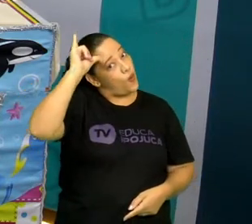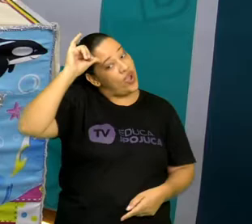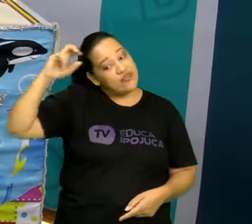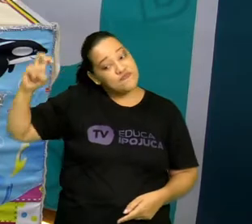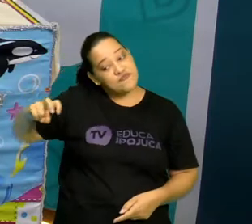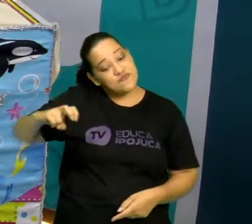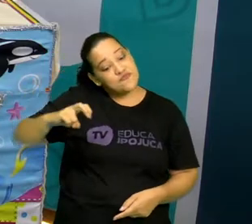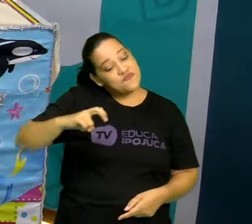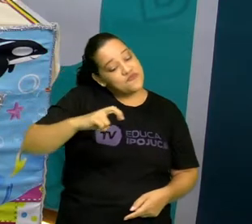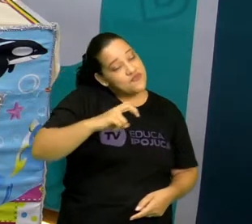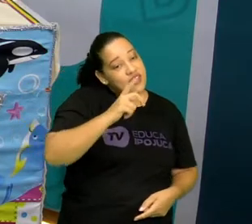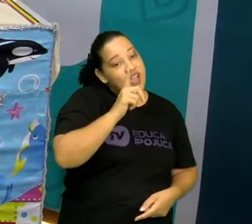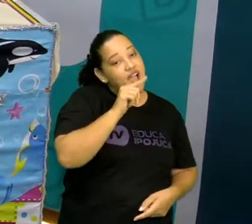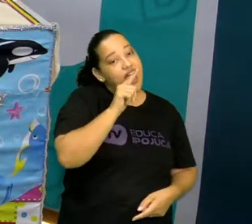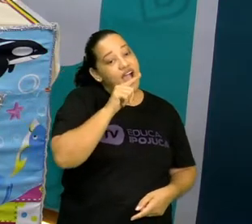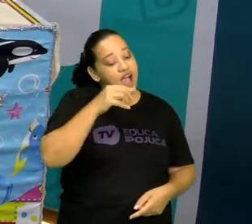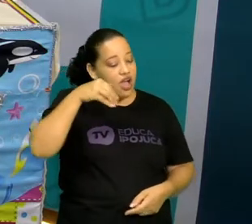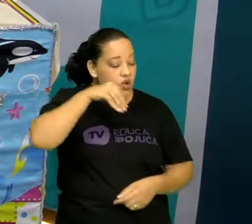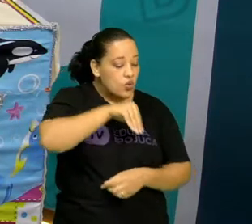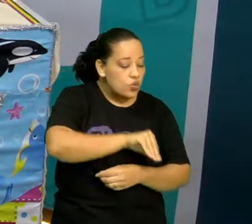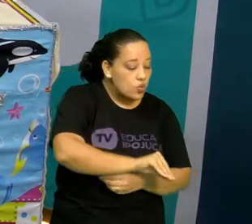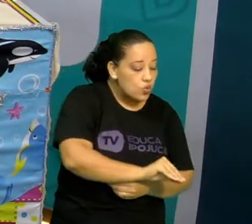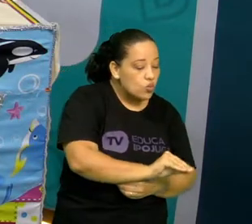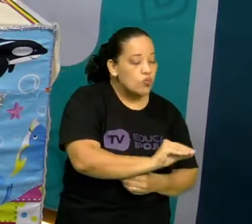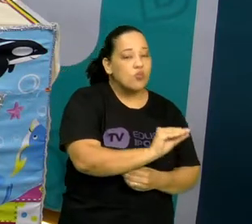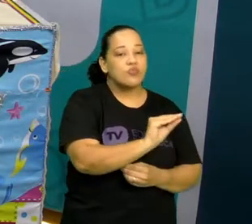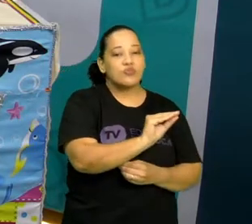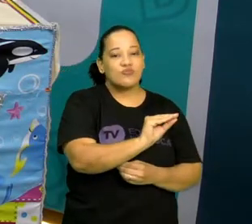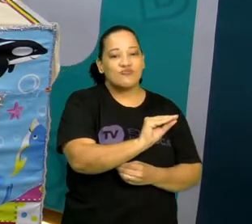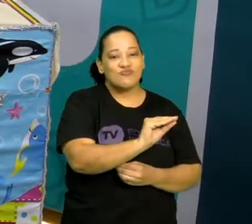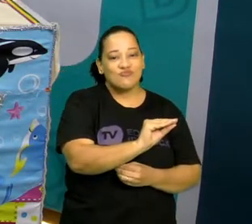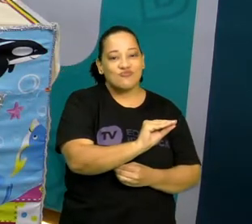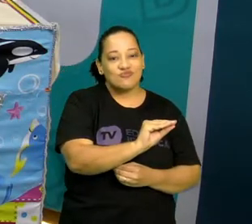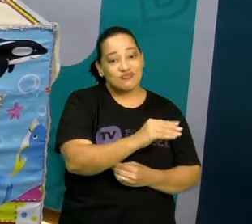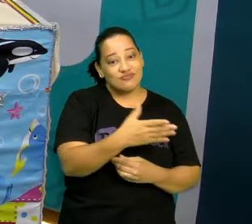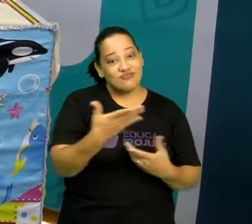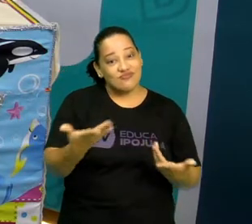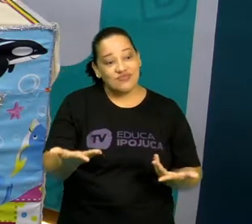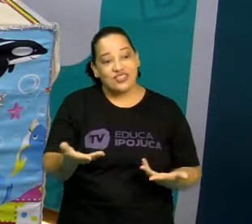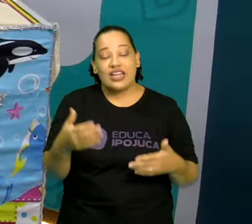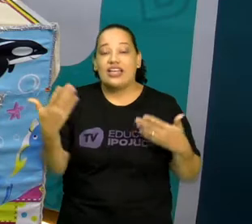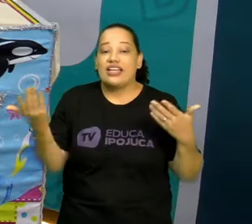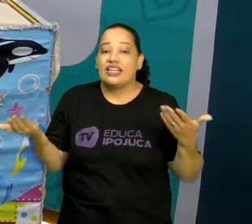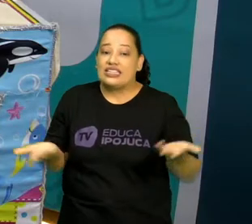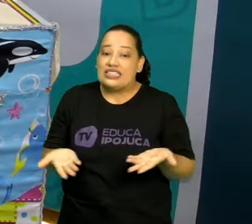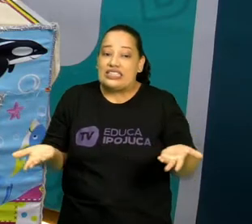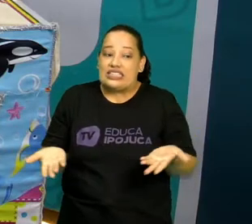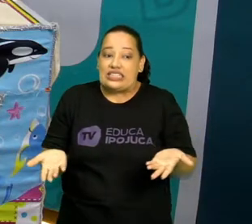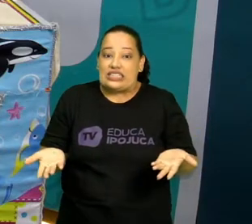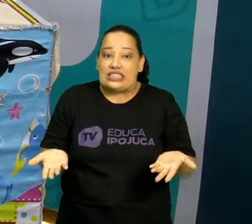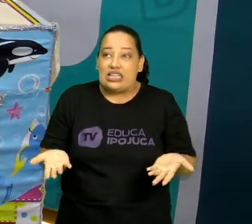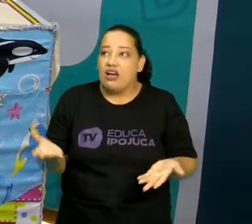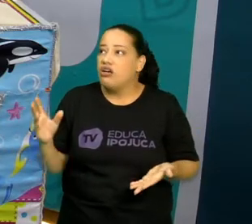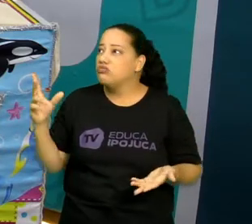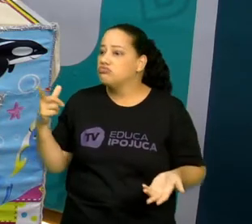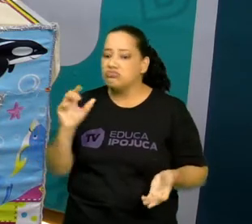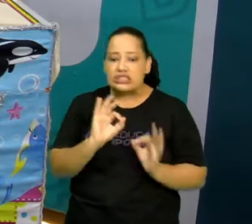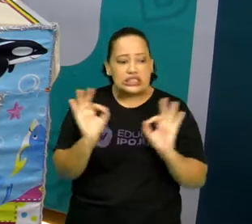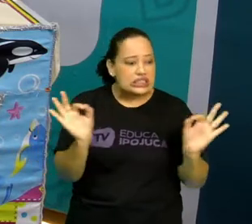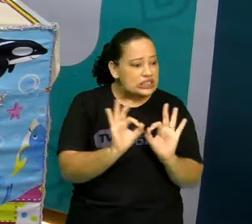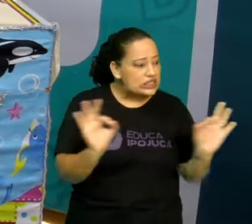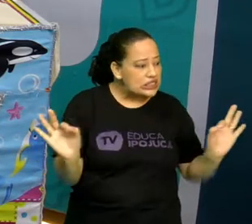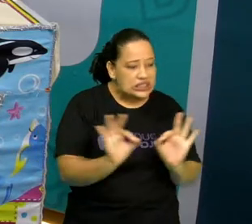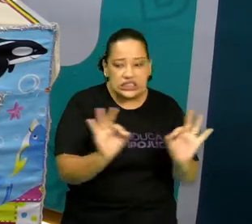água. E aí? O que será que vai acontecer? Não vai aparecer ninguém, crianças,